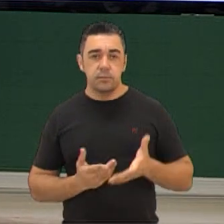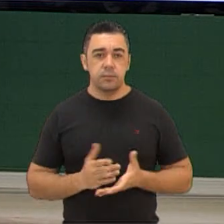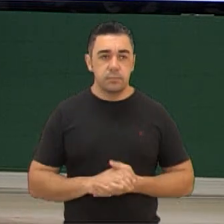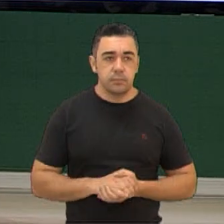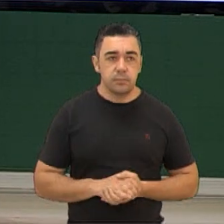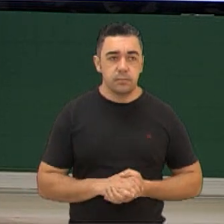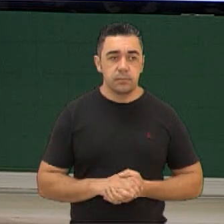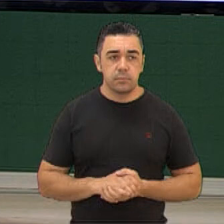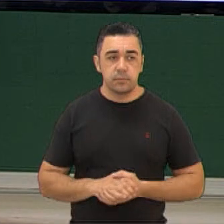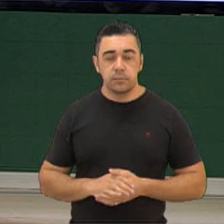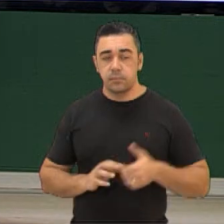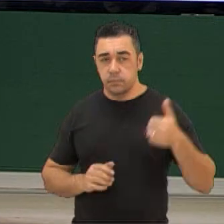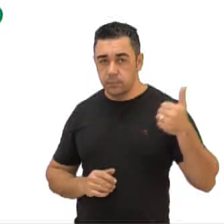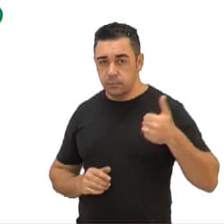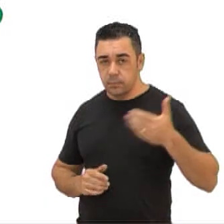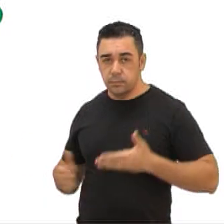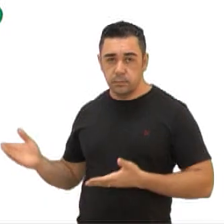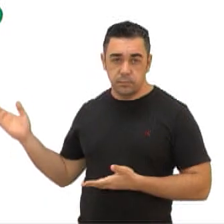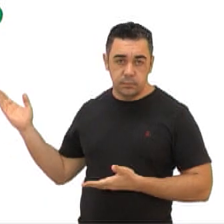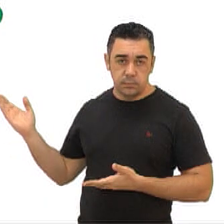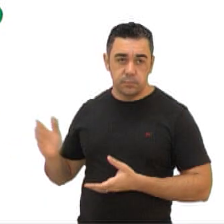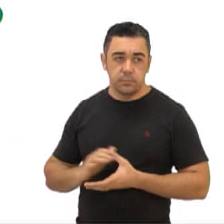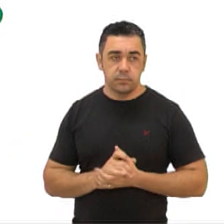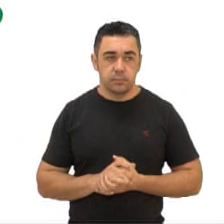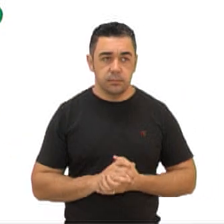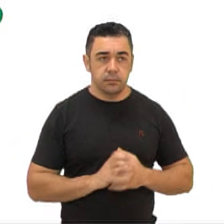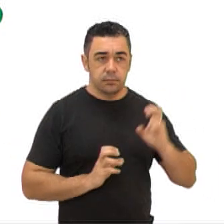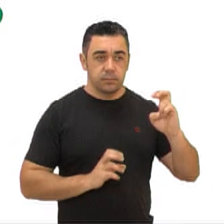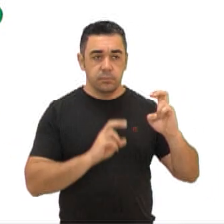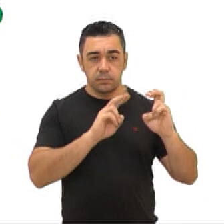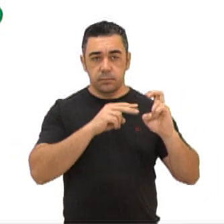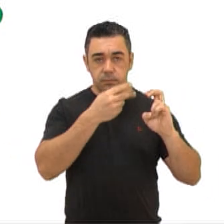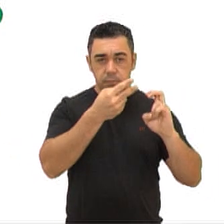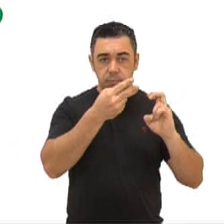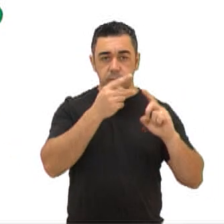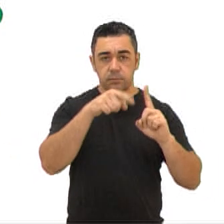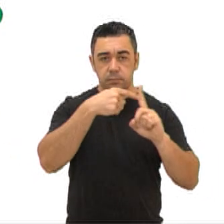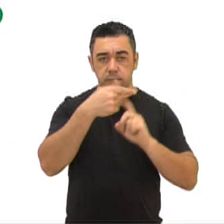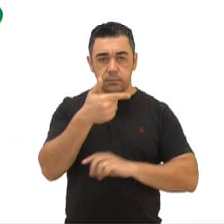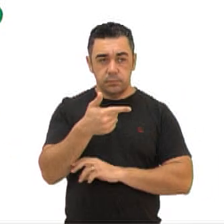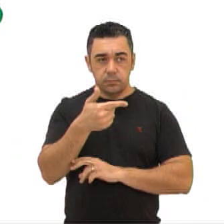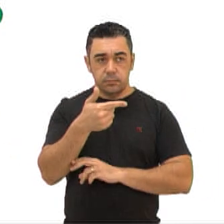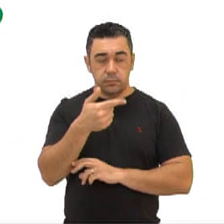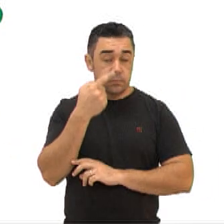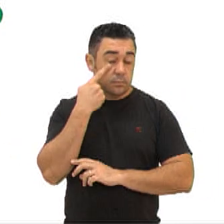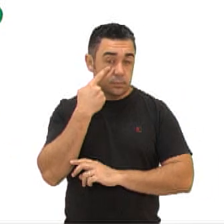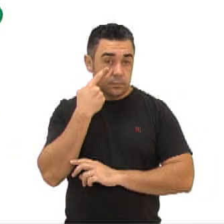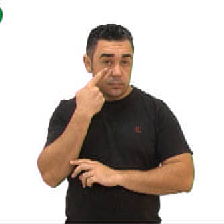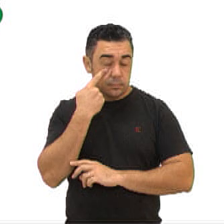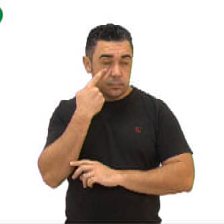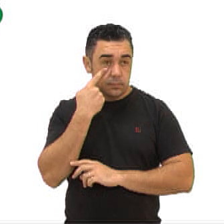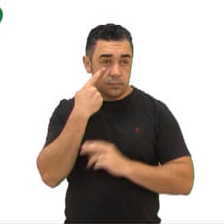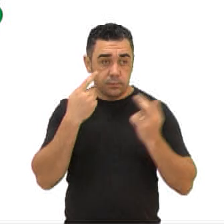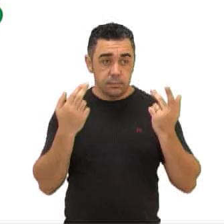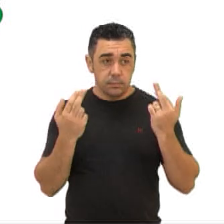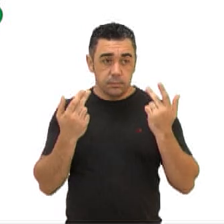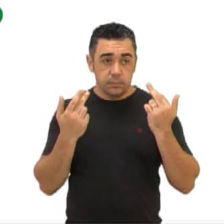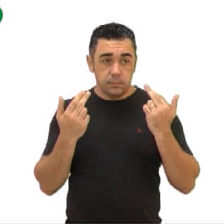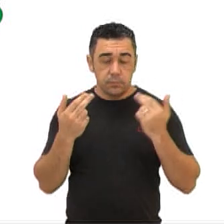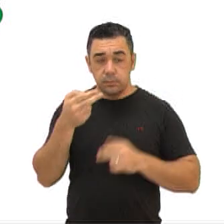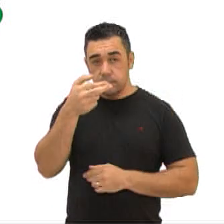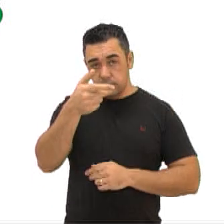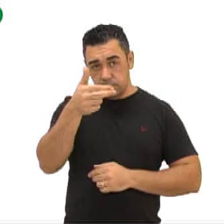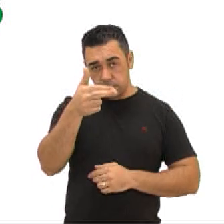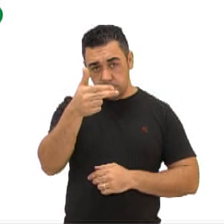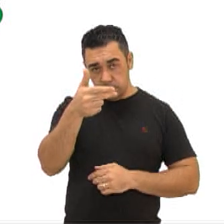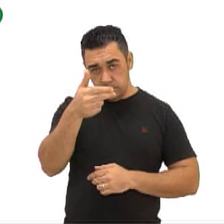vocês aqui. 5 ao quadrado mais 2. Veja que a igualdade está